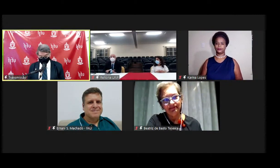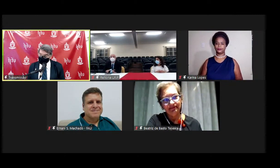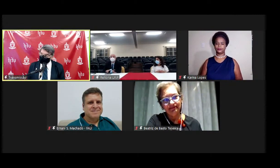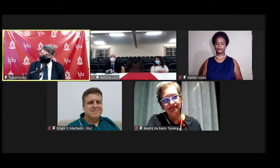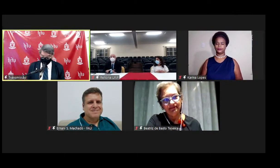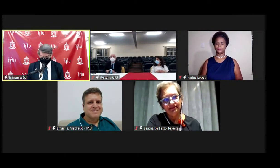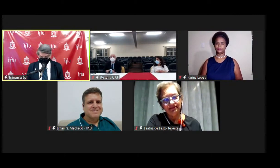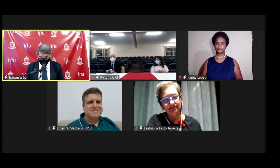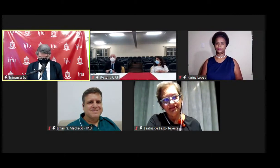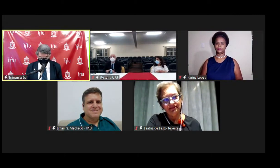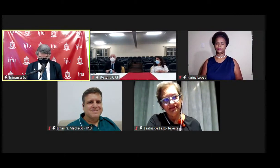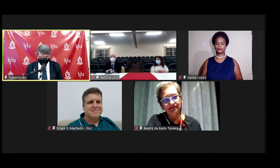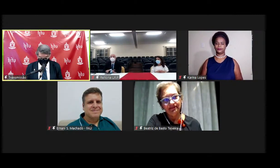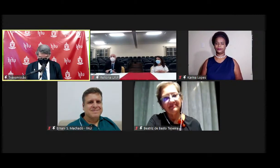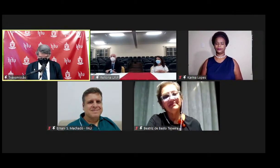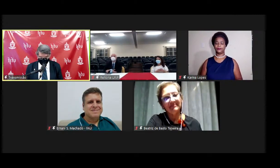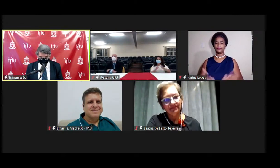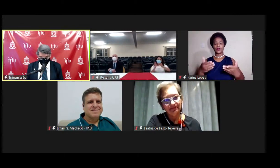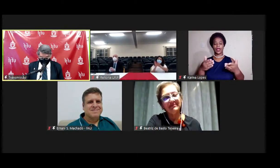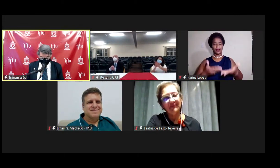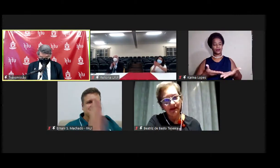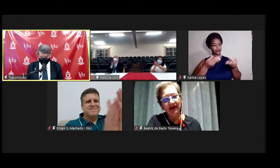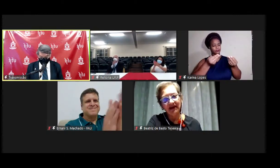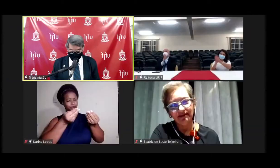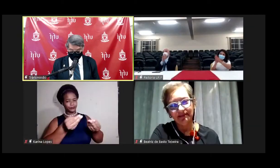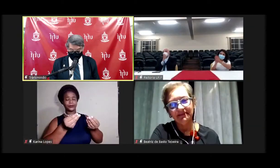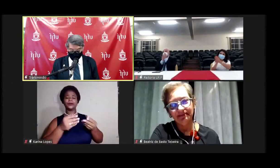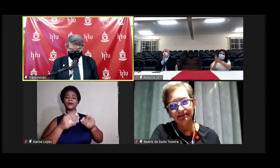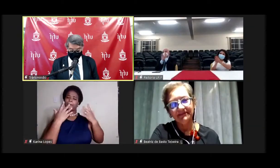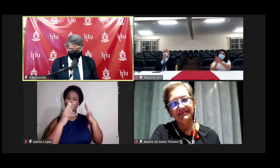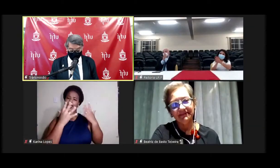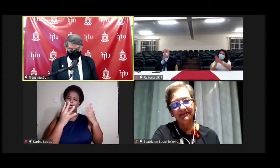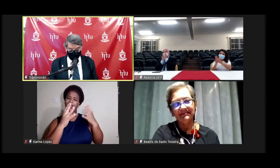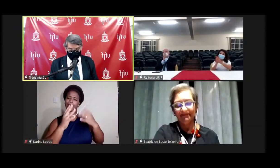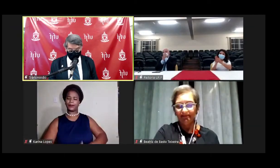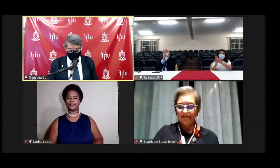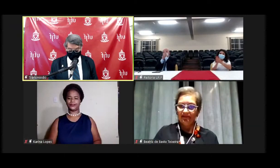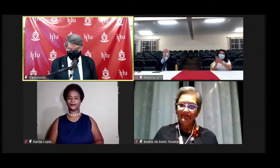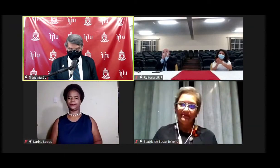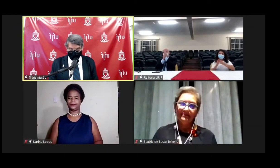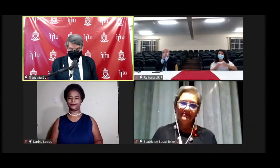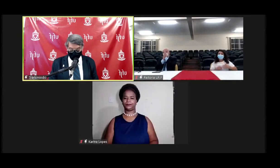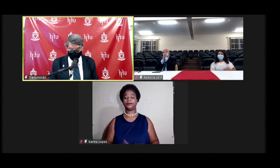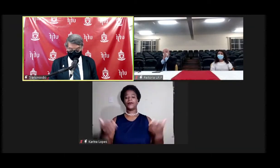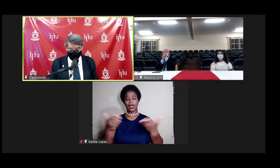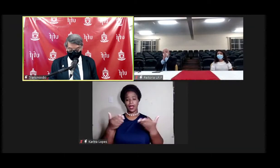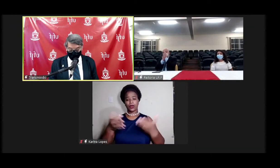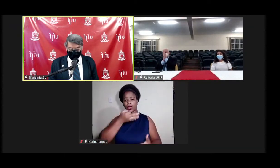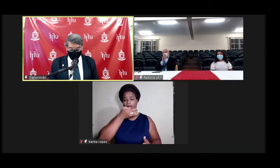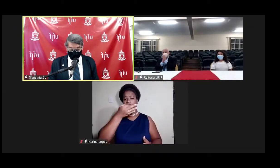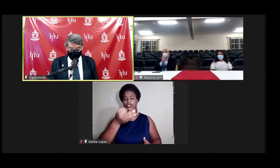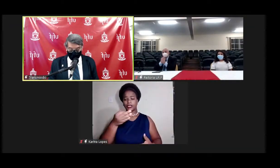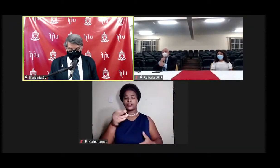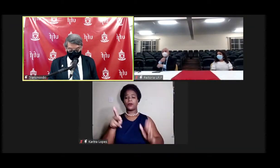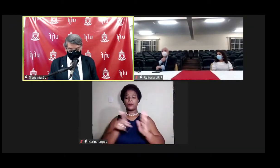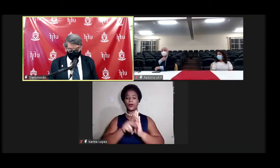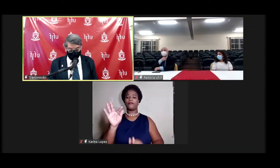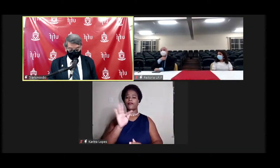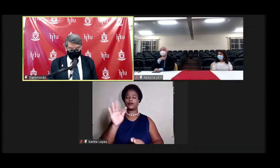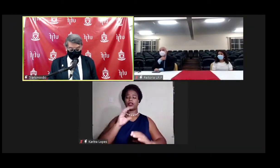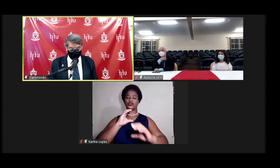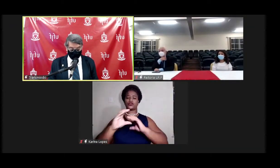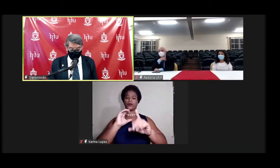A homenageada, nossos parabéns. E agora a indicação da Faculdade de Comunicação Social. Convidamos